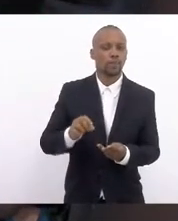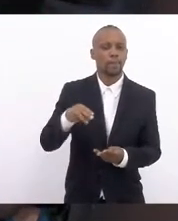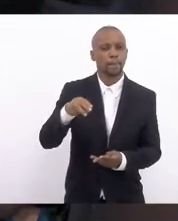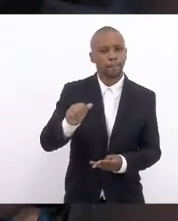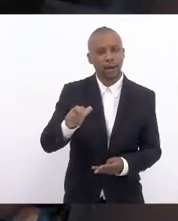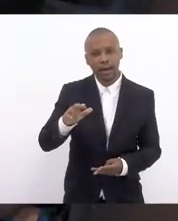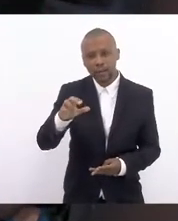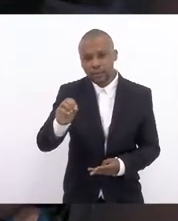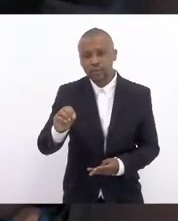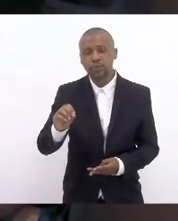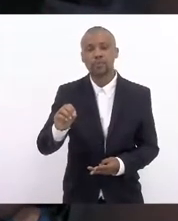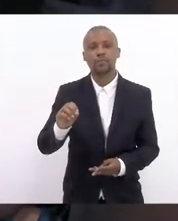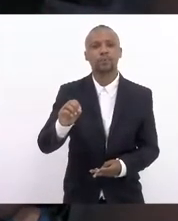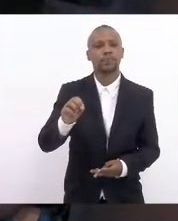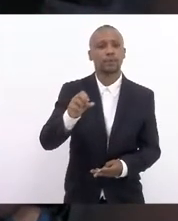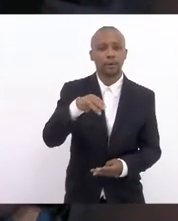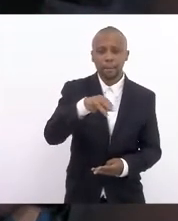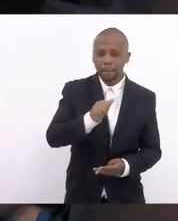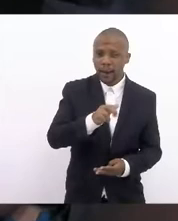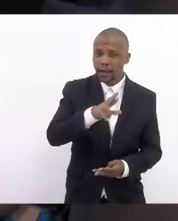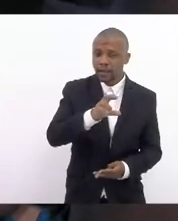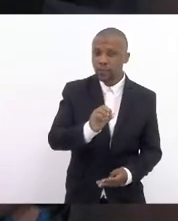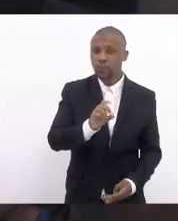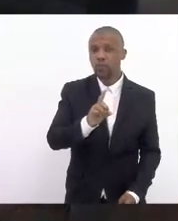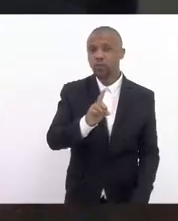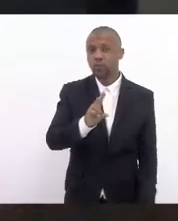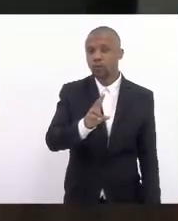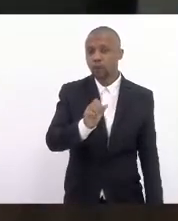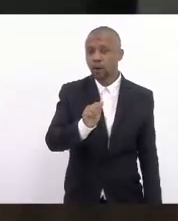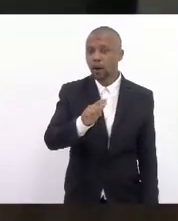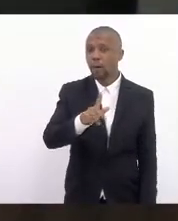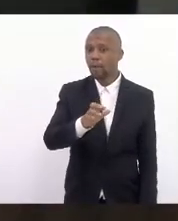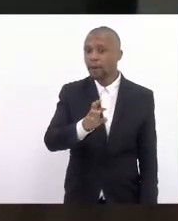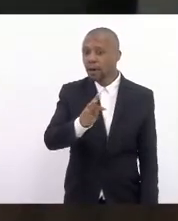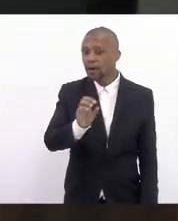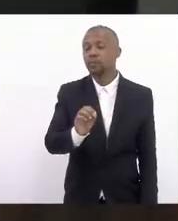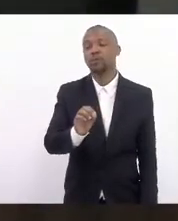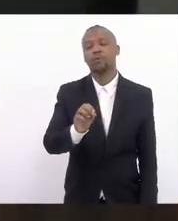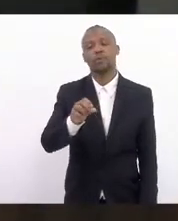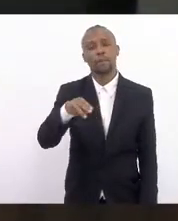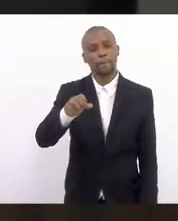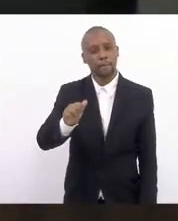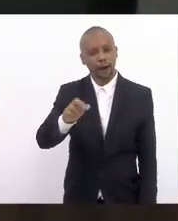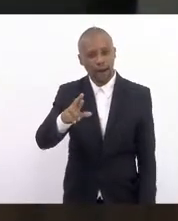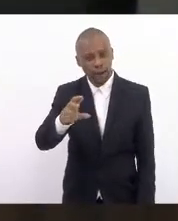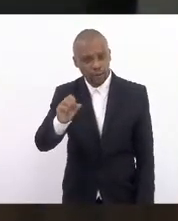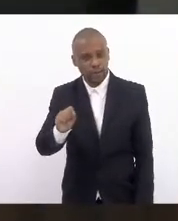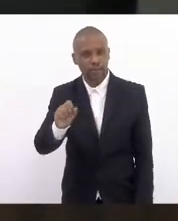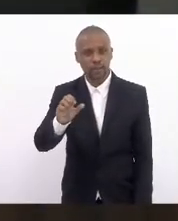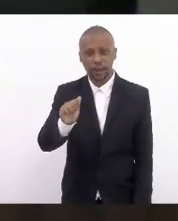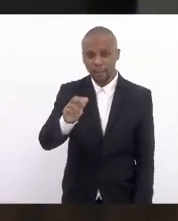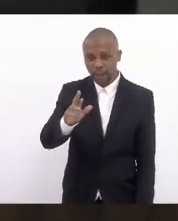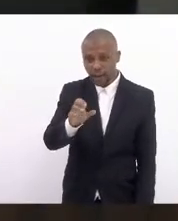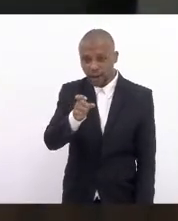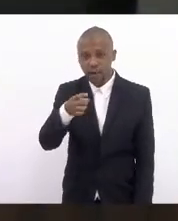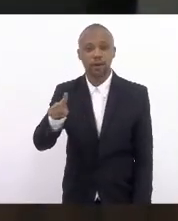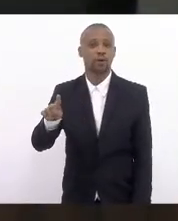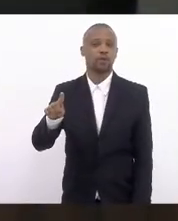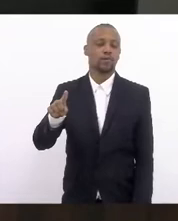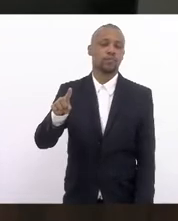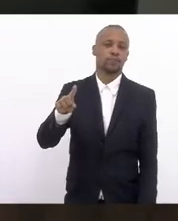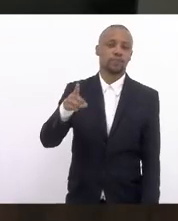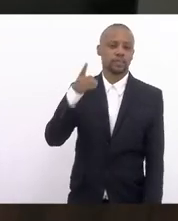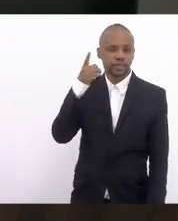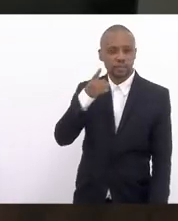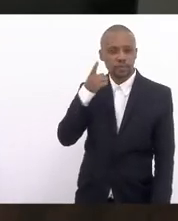Márcio Canela, deputado Márcio Gualberto, deputado Marcos Abraão, deputado Marcos Miller, deputado Marcos Vinícius, deputada